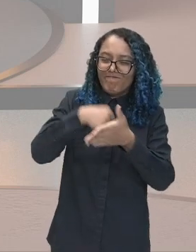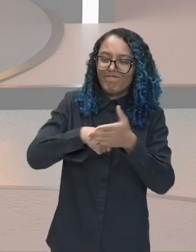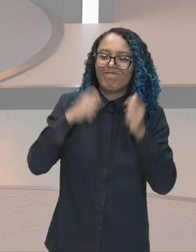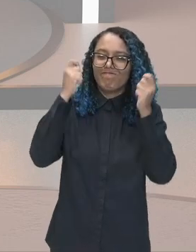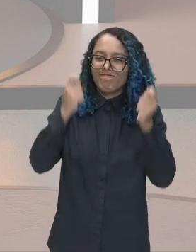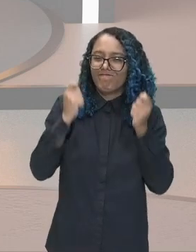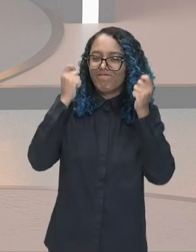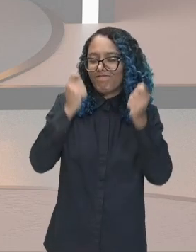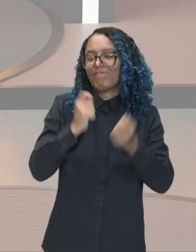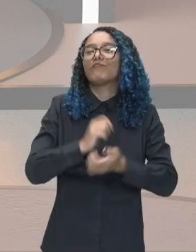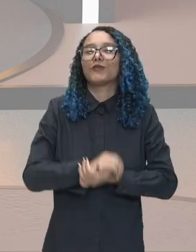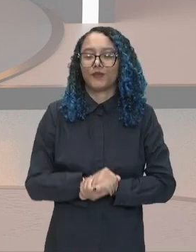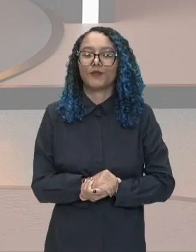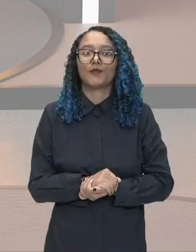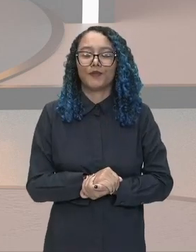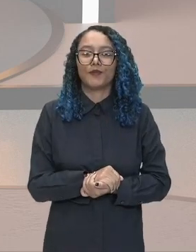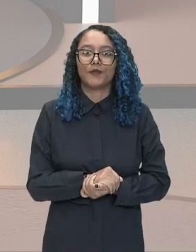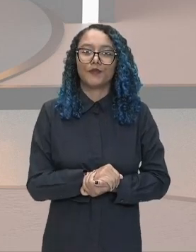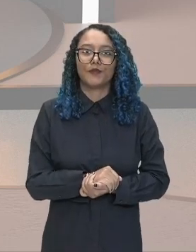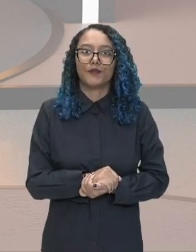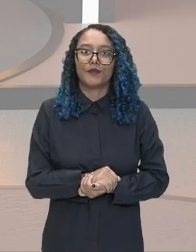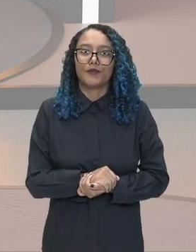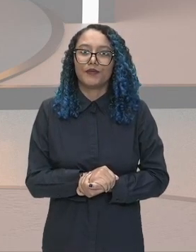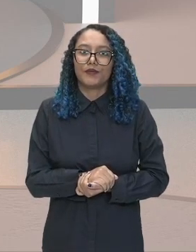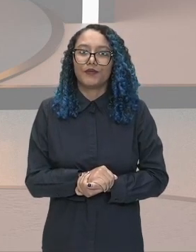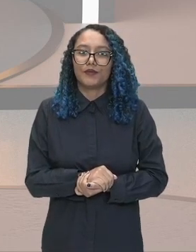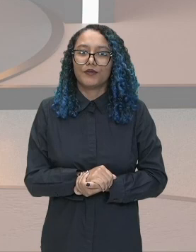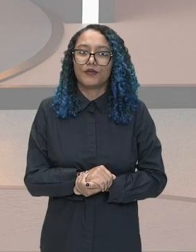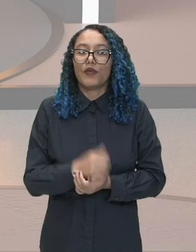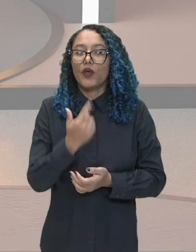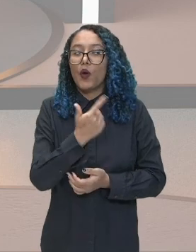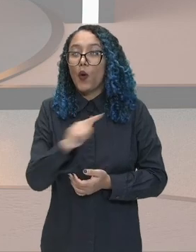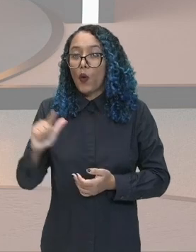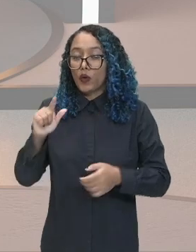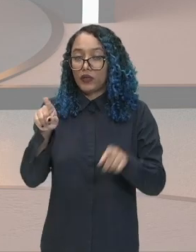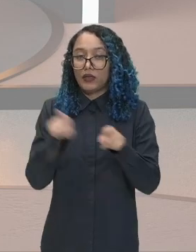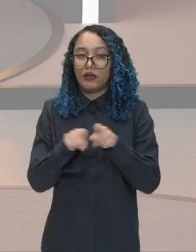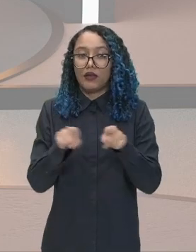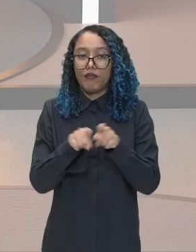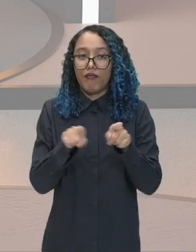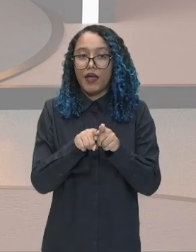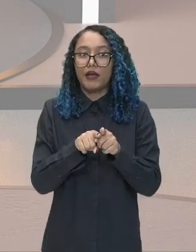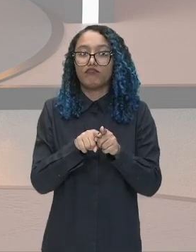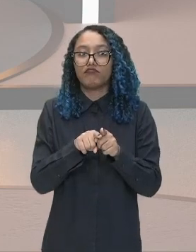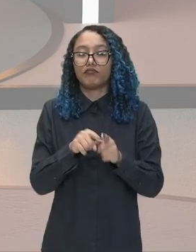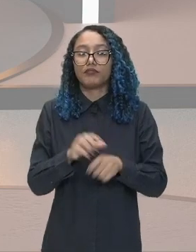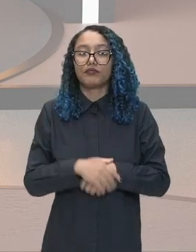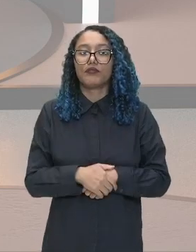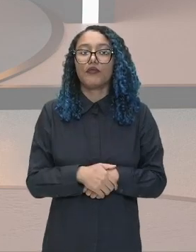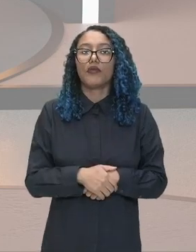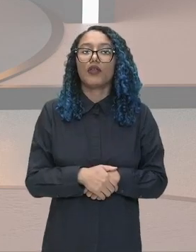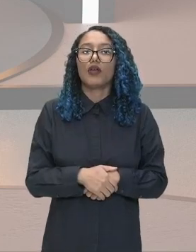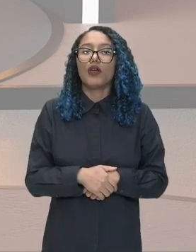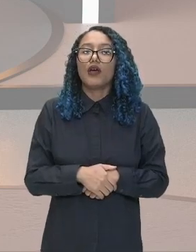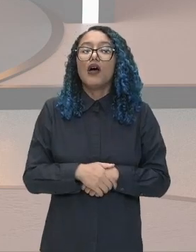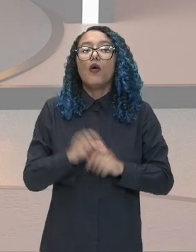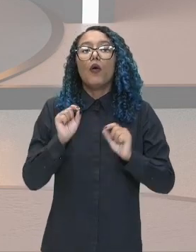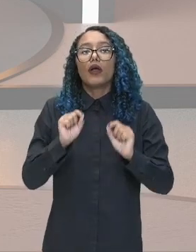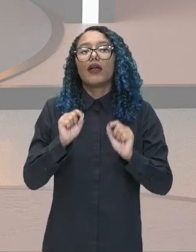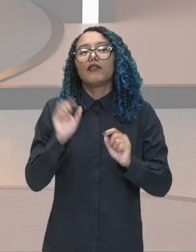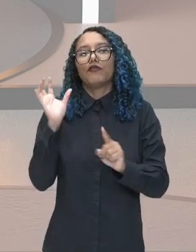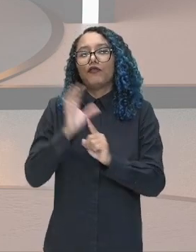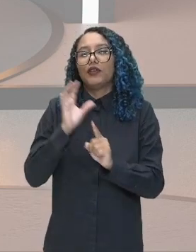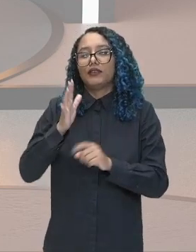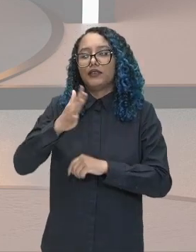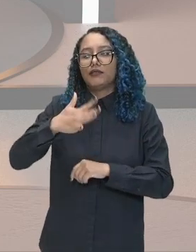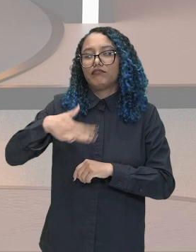Mas aí nós vamos ver uma outra questão da Revolução, que é as mudanças econômicas. Nós